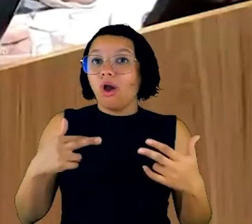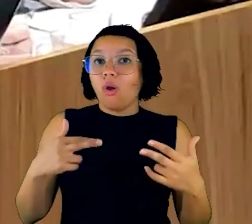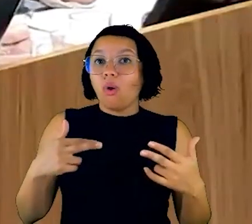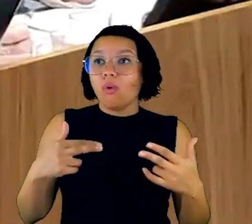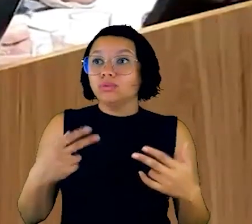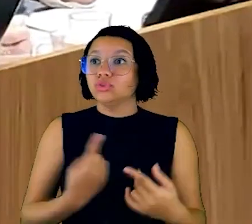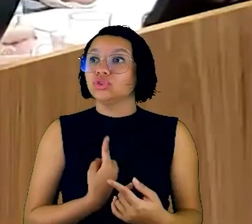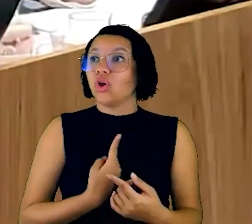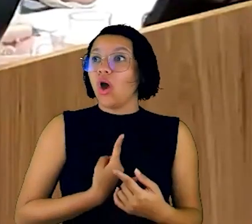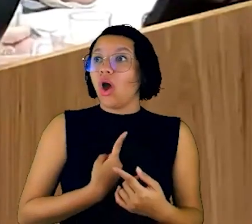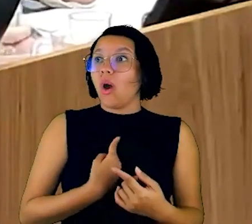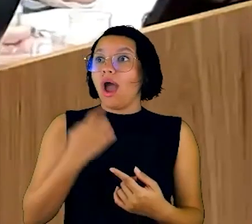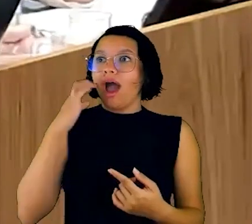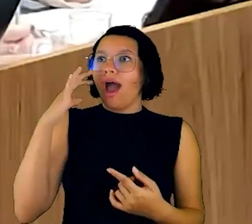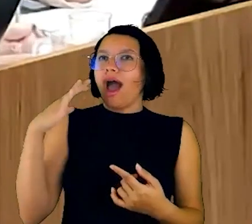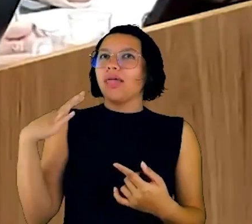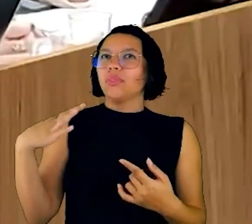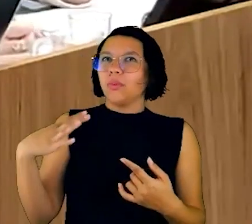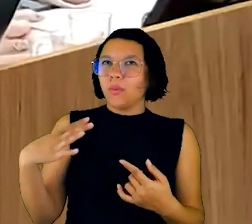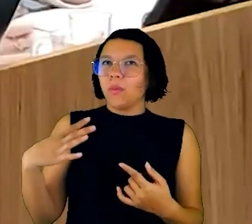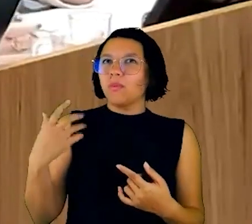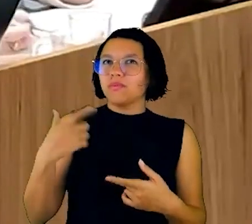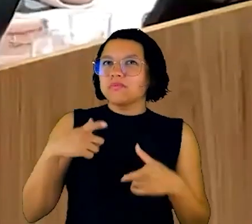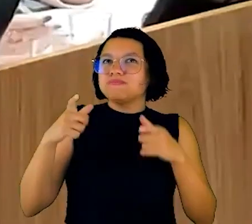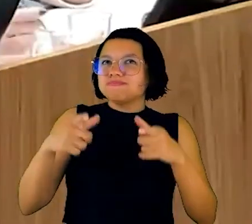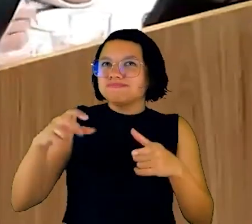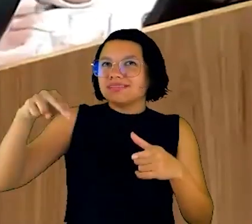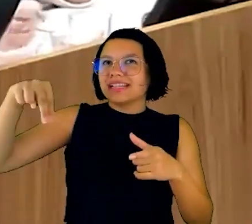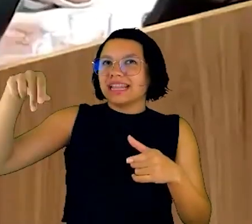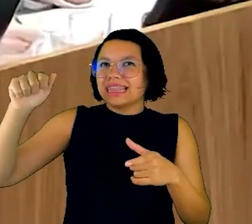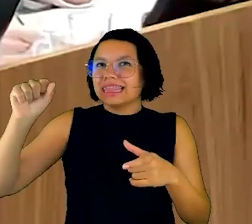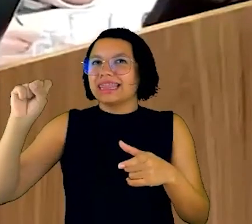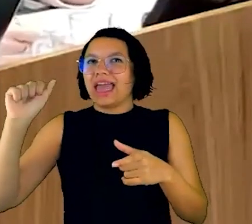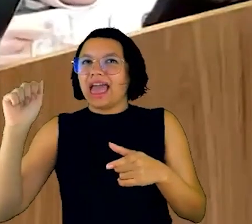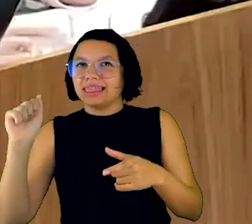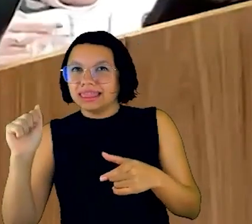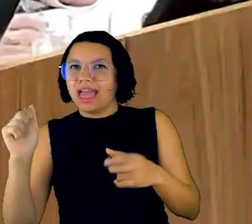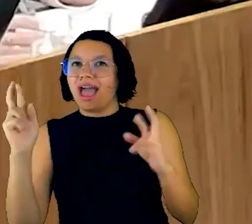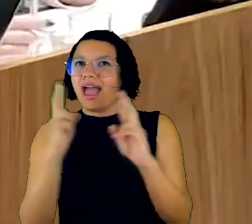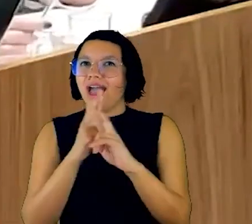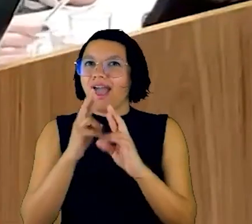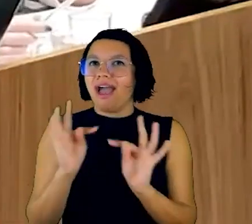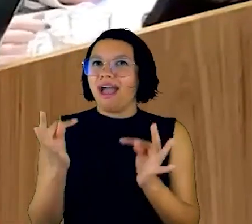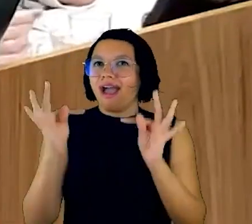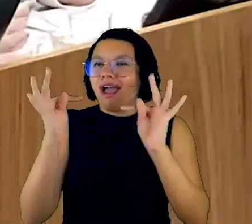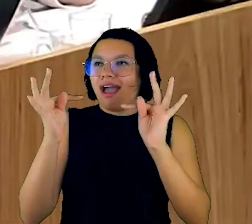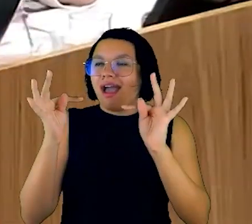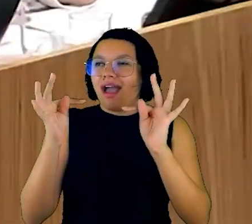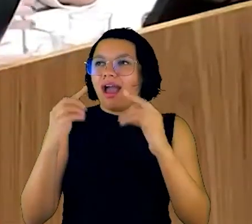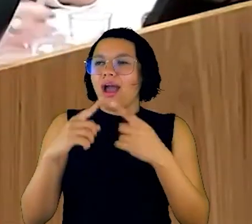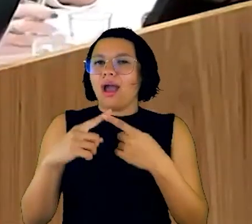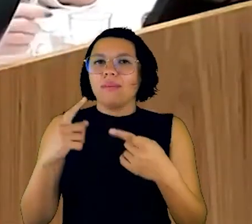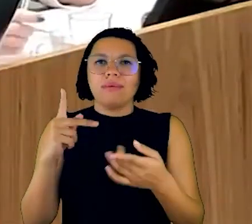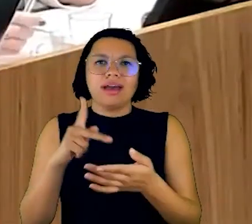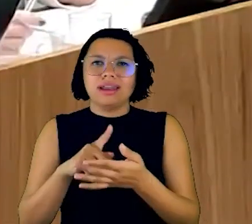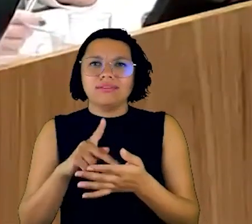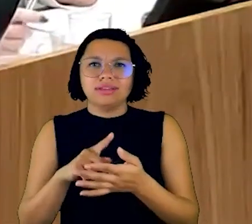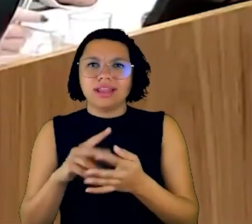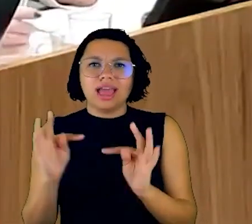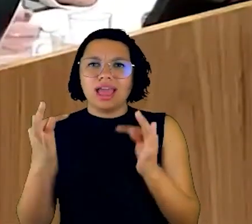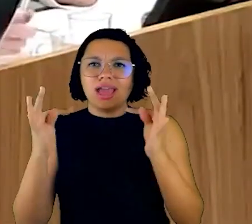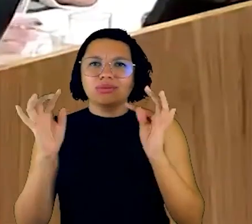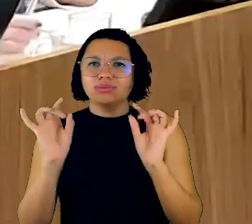achamos que estamos na NASA. A desembargadora Renata Lotufo ri. Quando, em rigor, tecnologia é uma coisa que não envolve